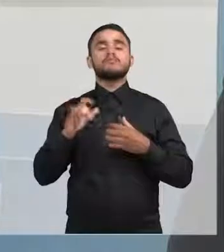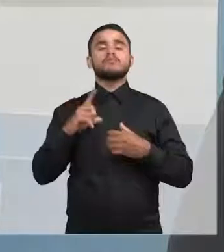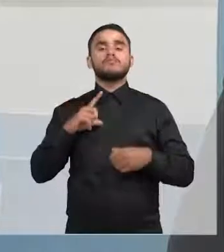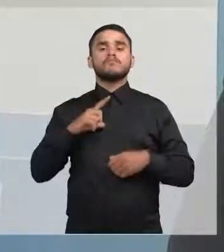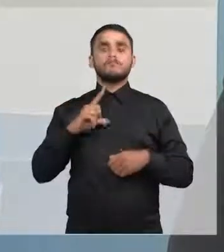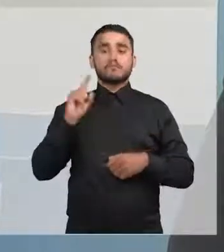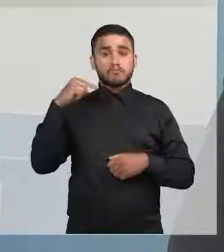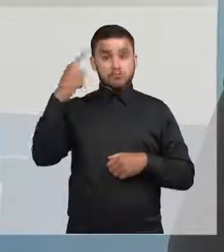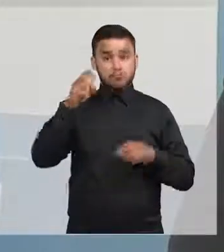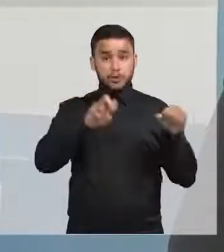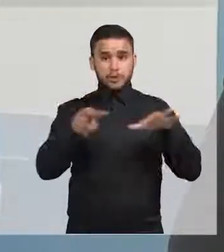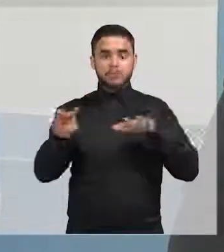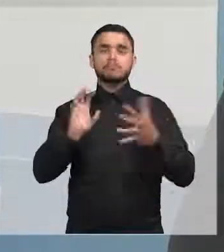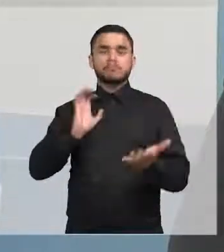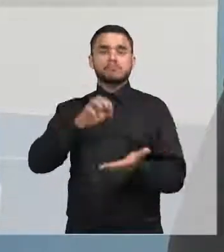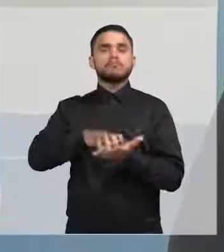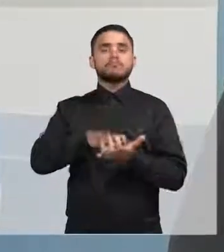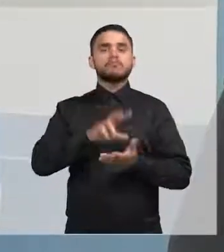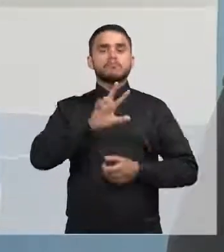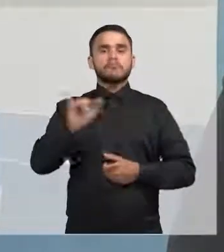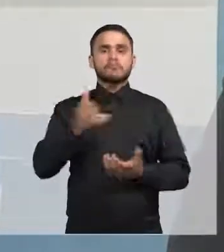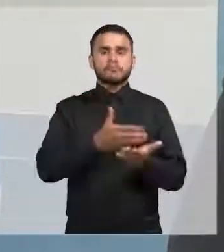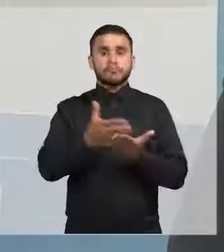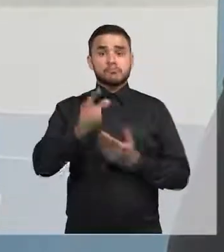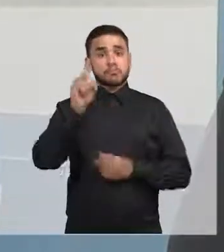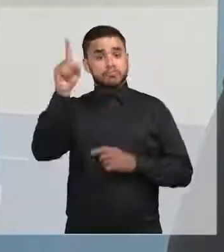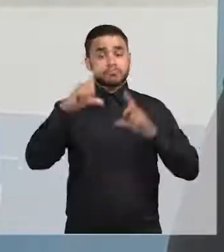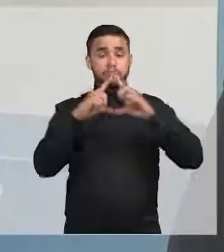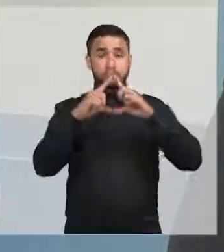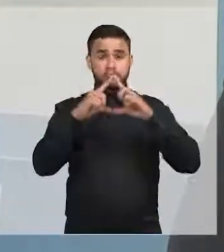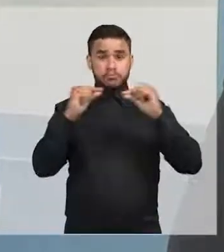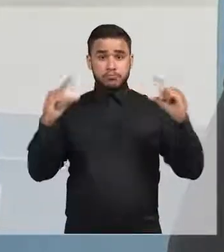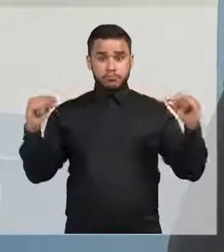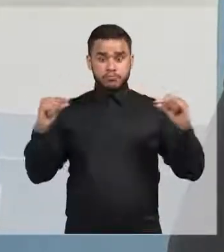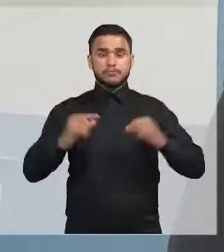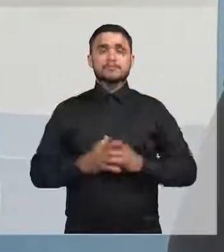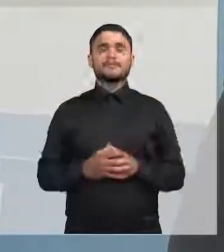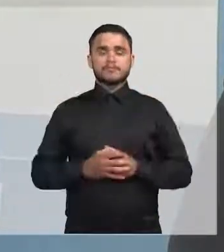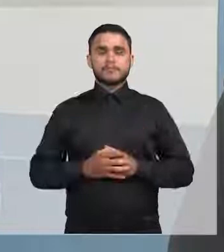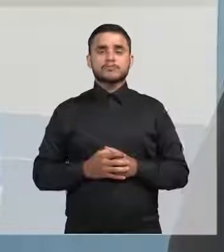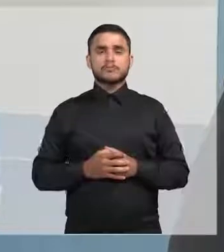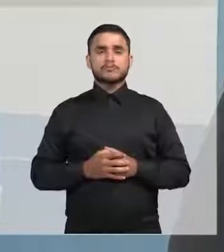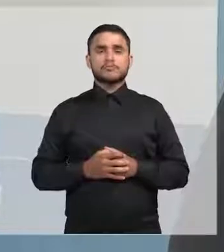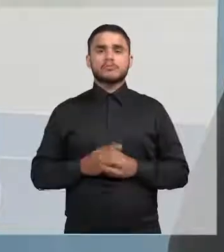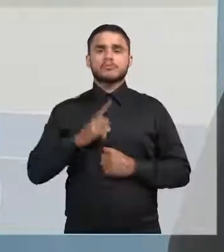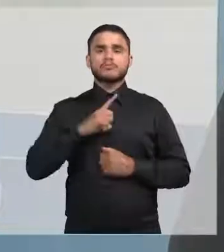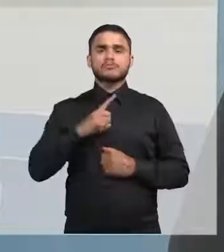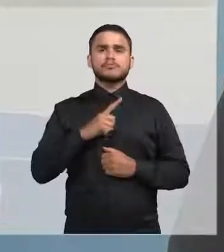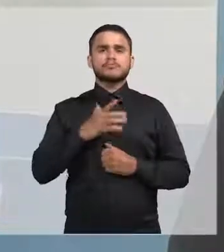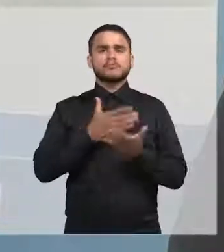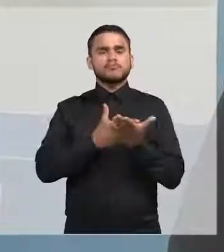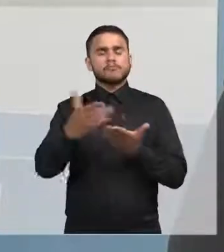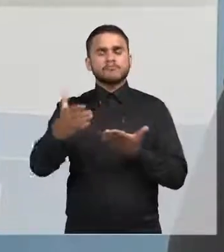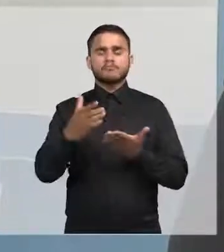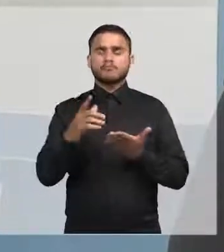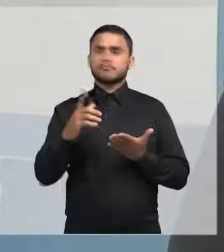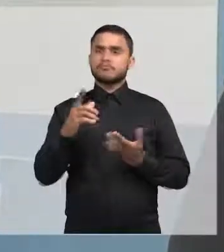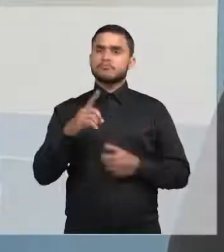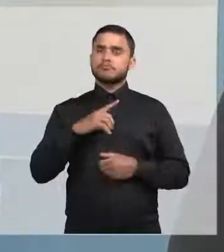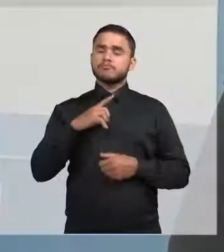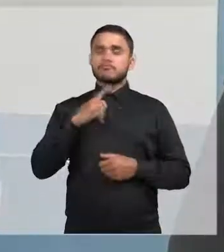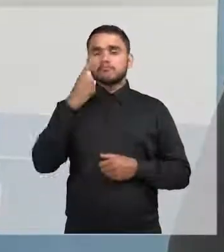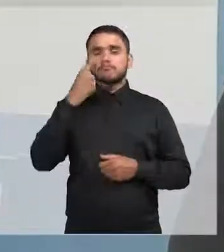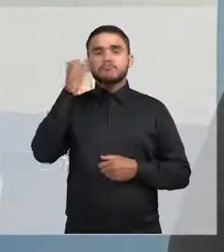toda a equipe do governo Michel Temer, atual, trabalha no relatório de dados para